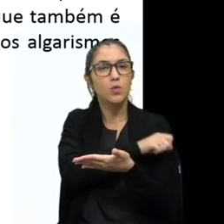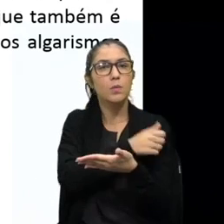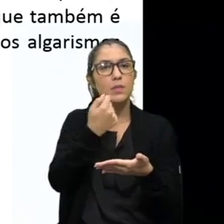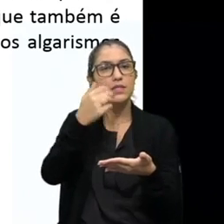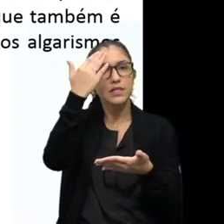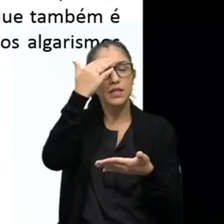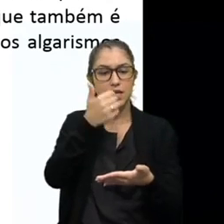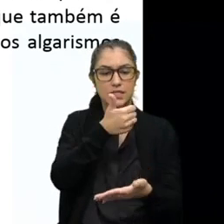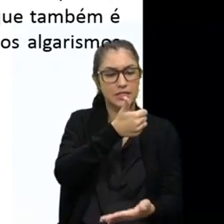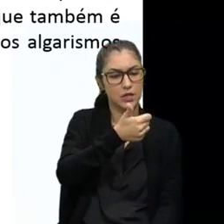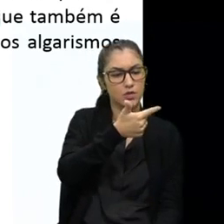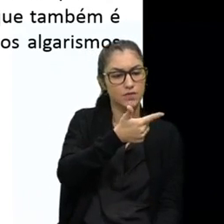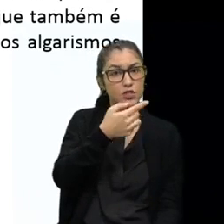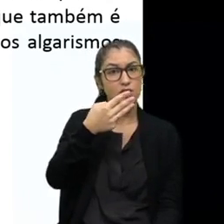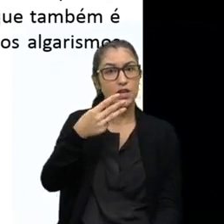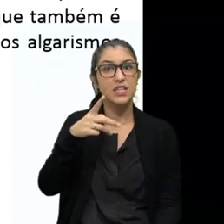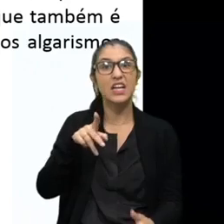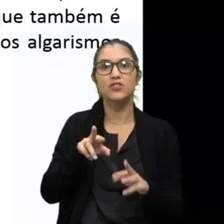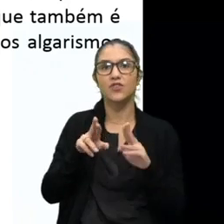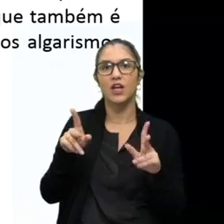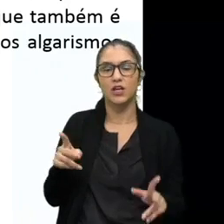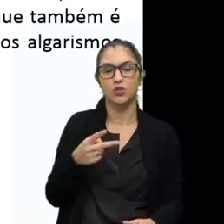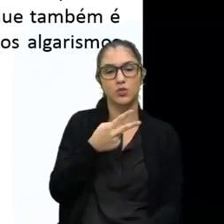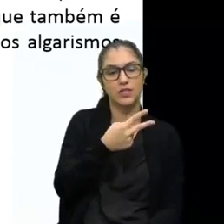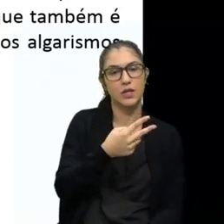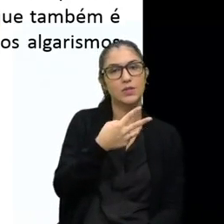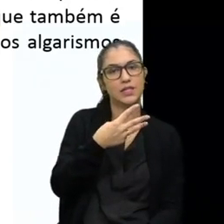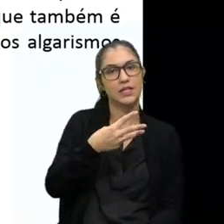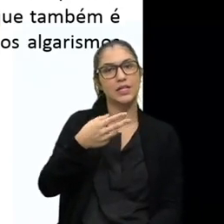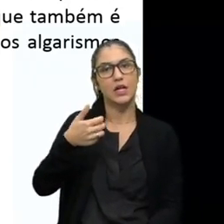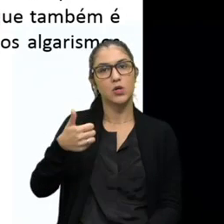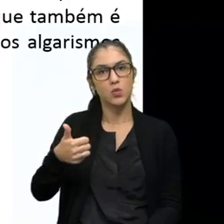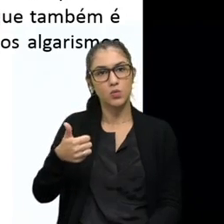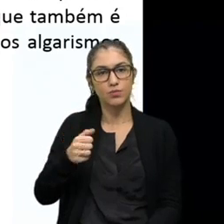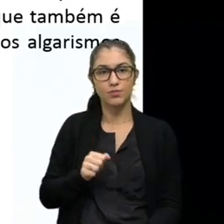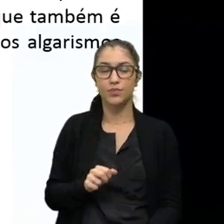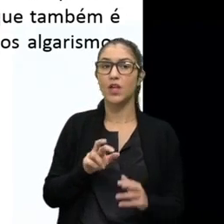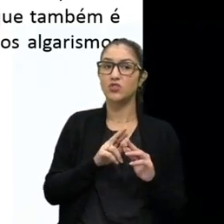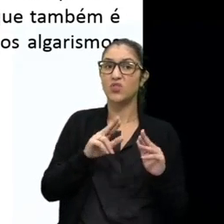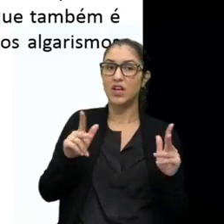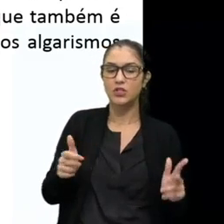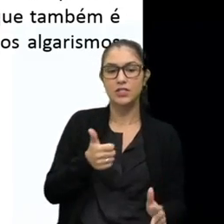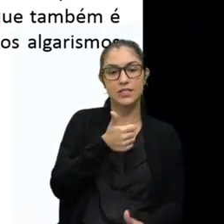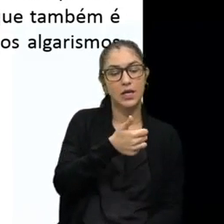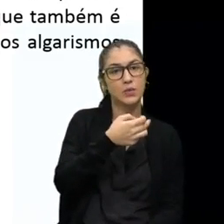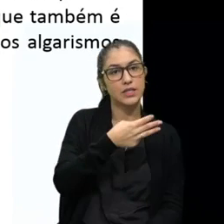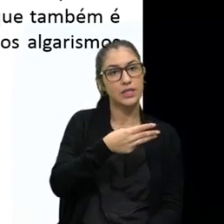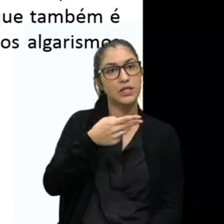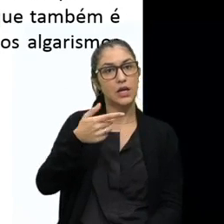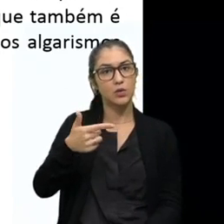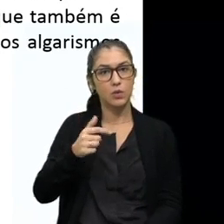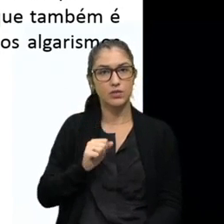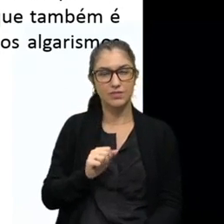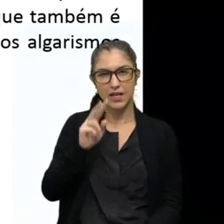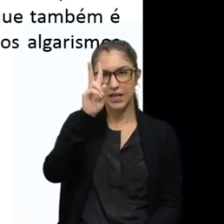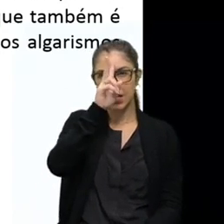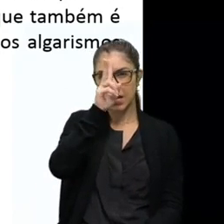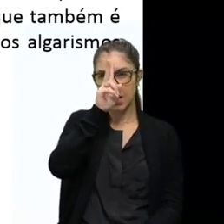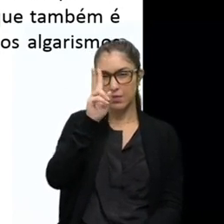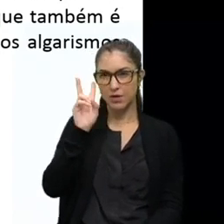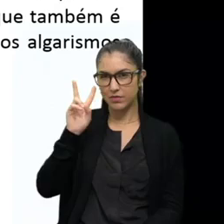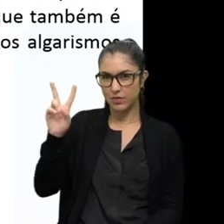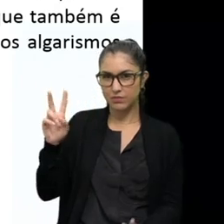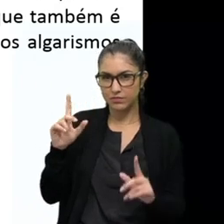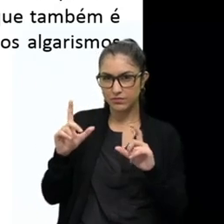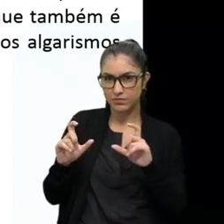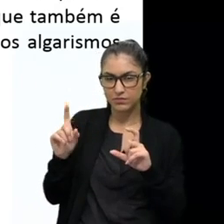que 123 é diferente de 231, que é diferente de 132. Lembra na imagem que nós